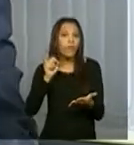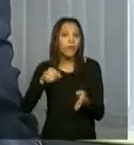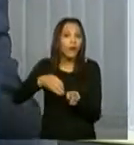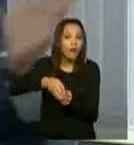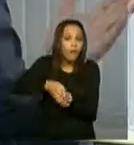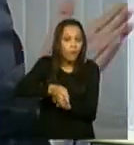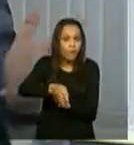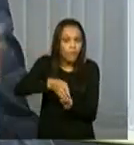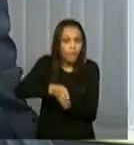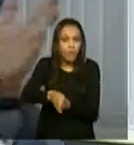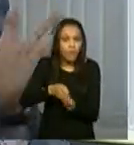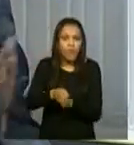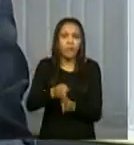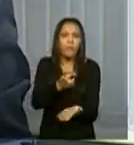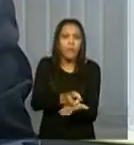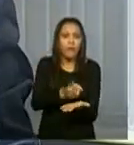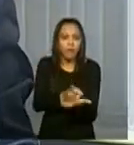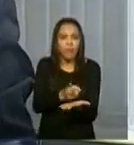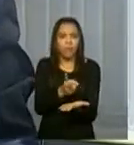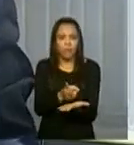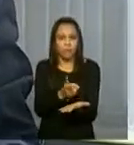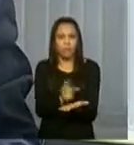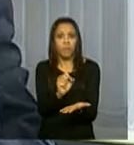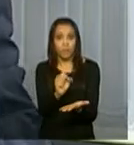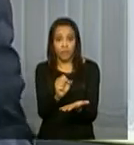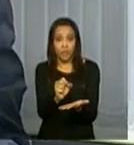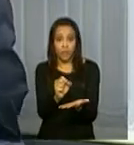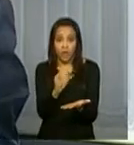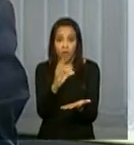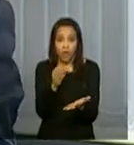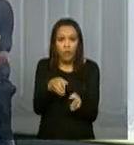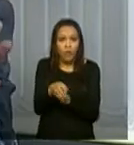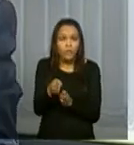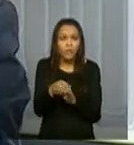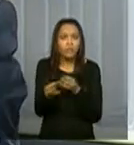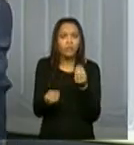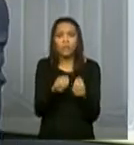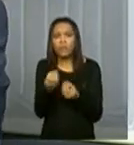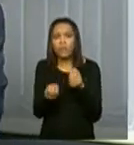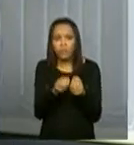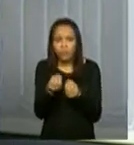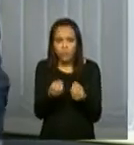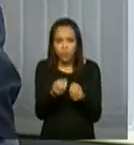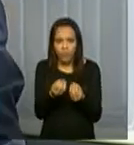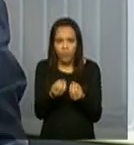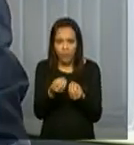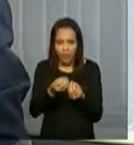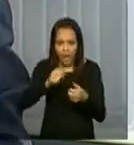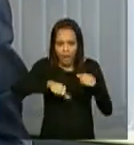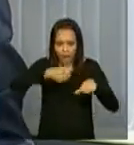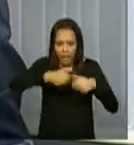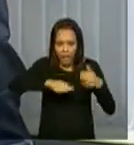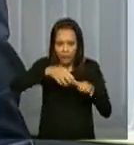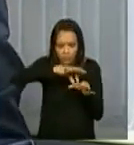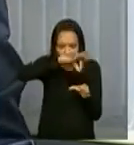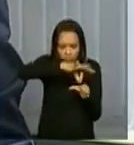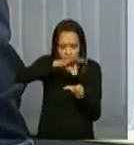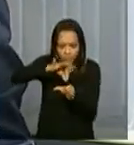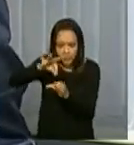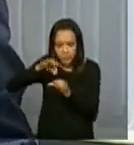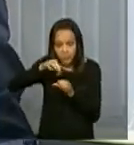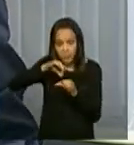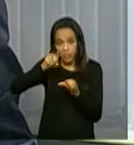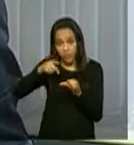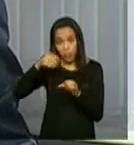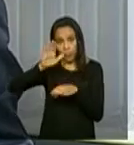mesmo o fluxo é obrigado acabam por orientar é naves em diferentes linhas tanto qo